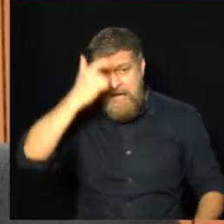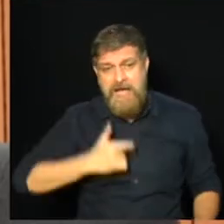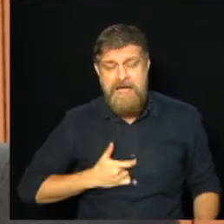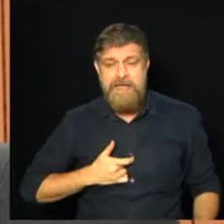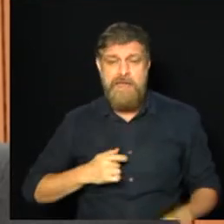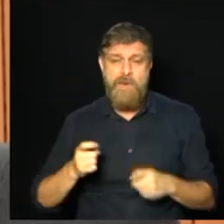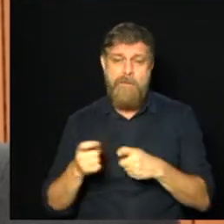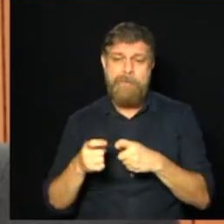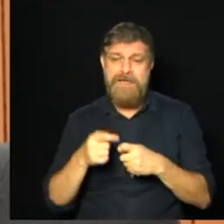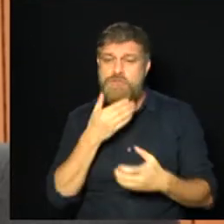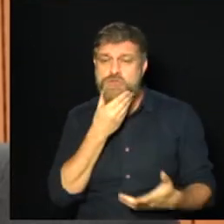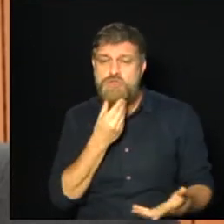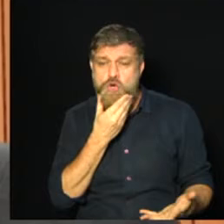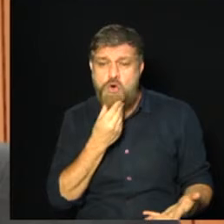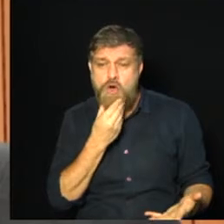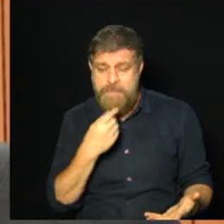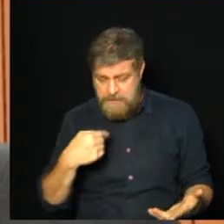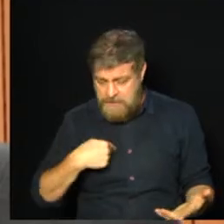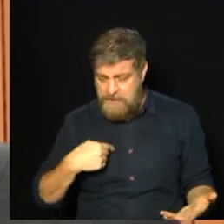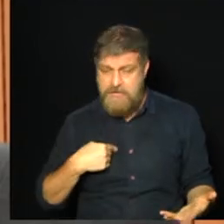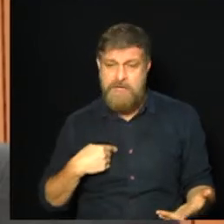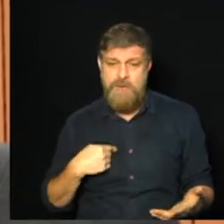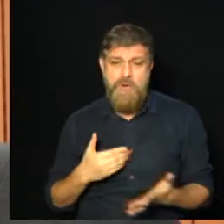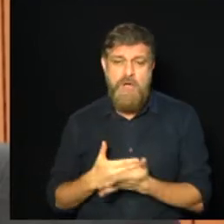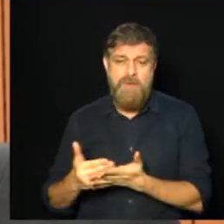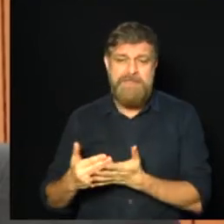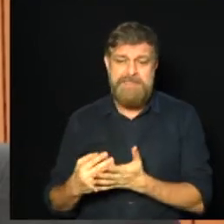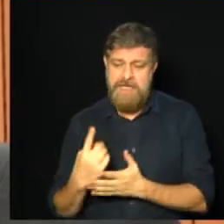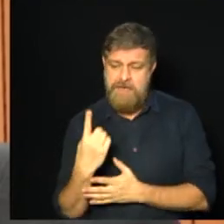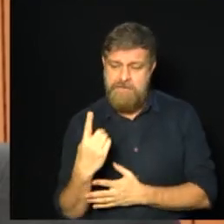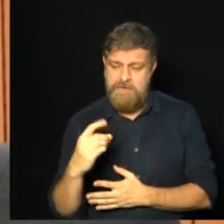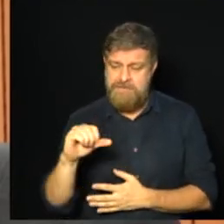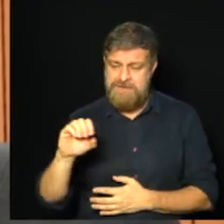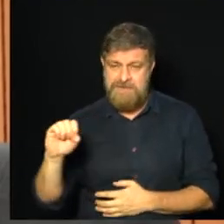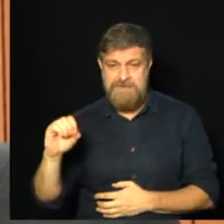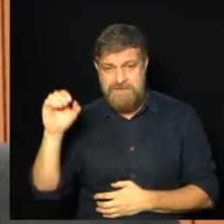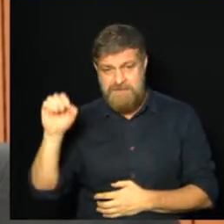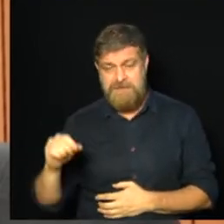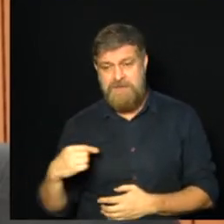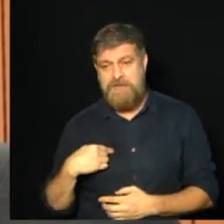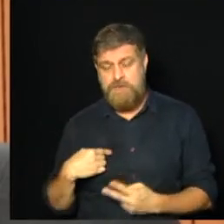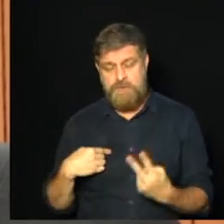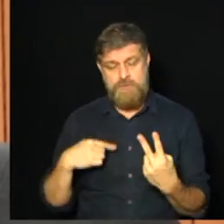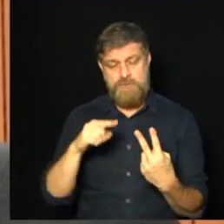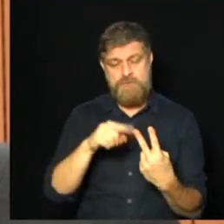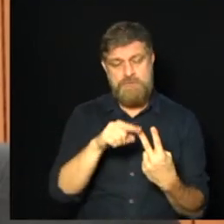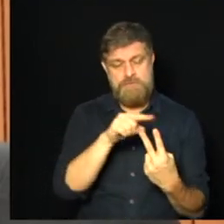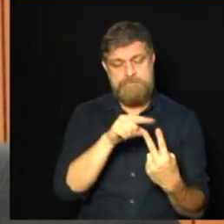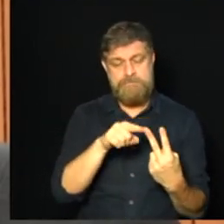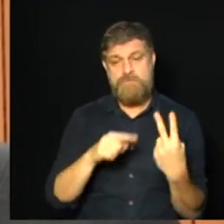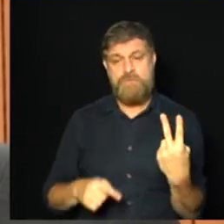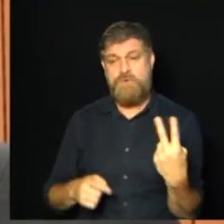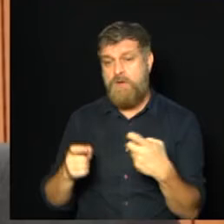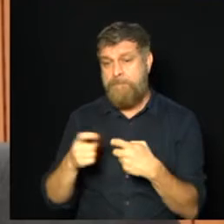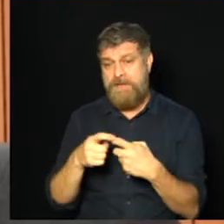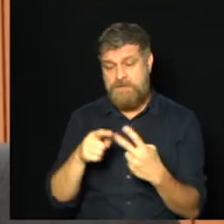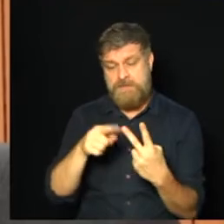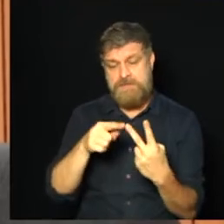urologista. Eu comecei em 80 no Mário Gatti, eram eu e o doutor Antônio Gulhota, falecido.